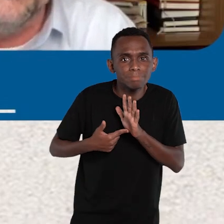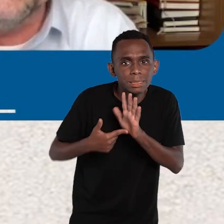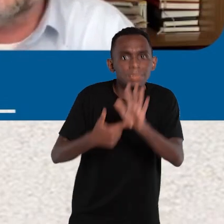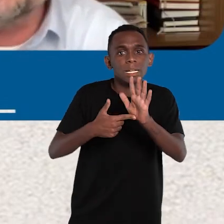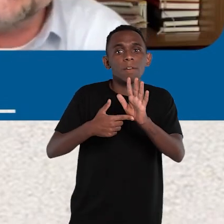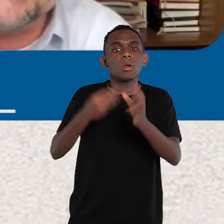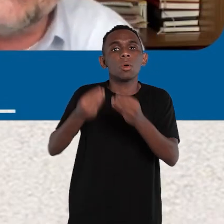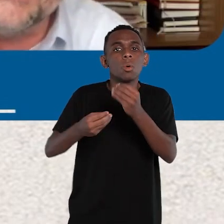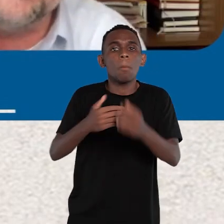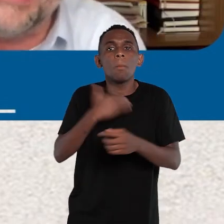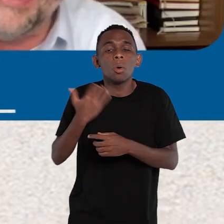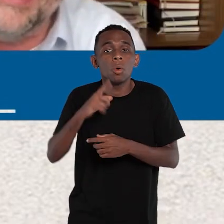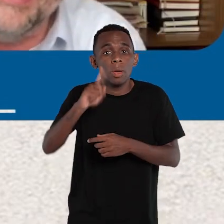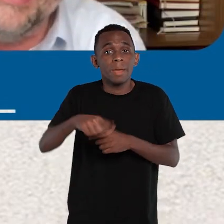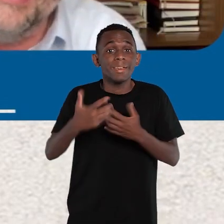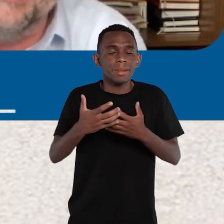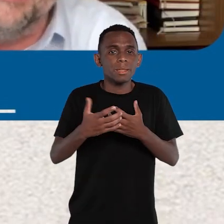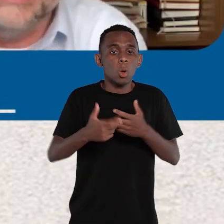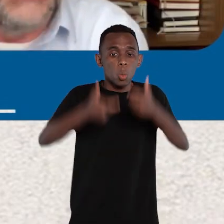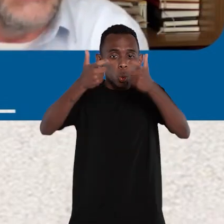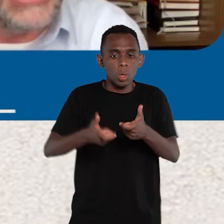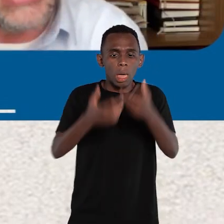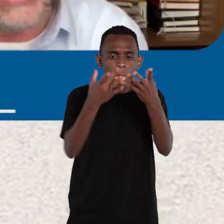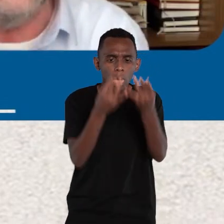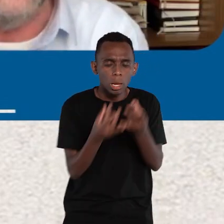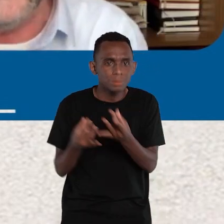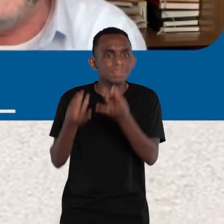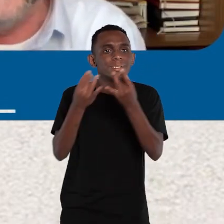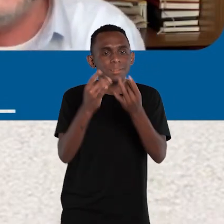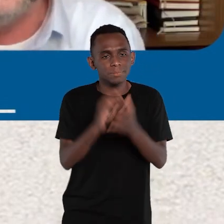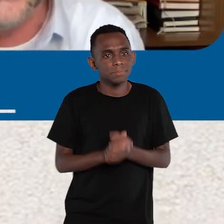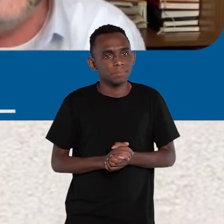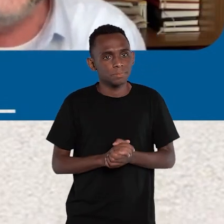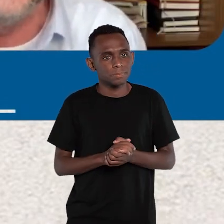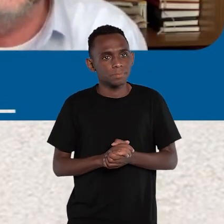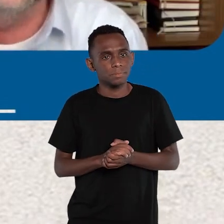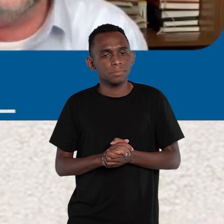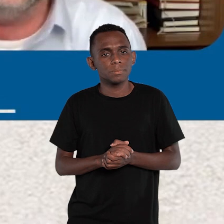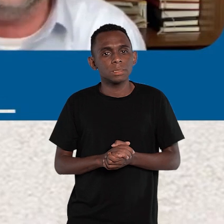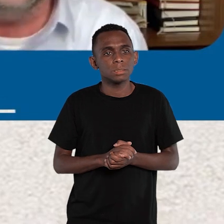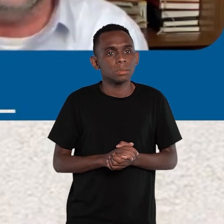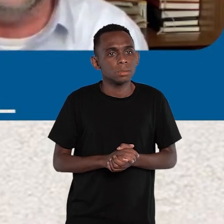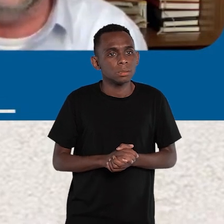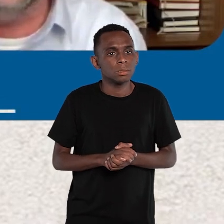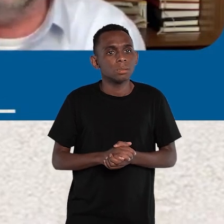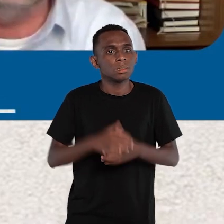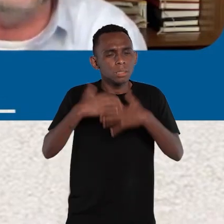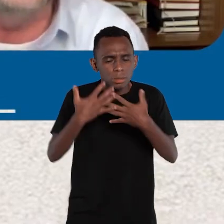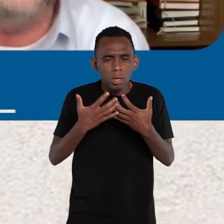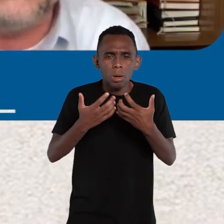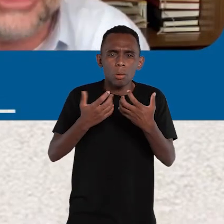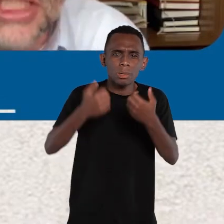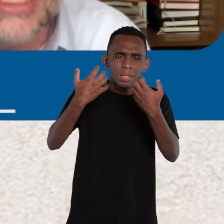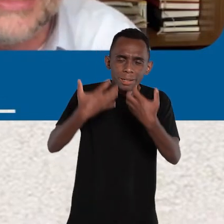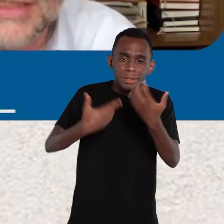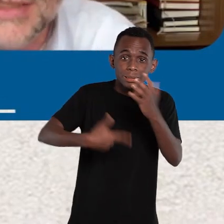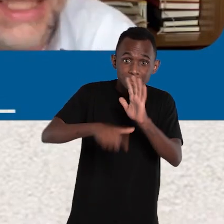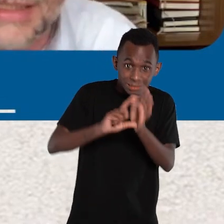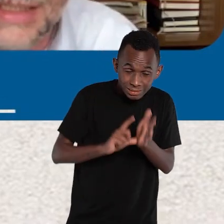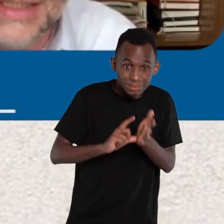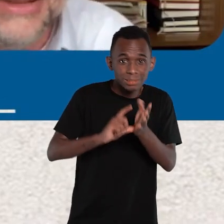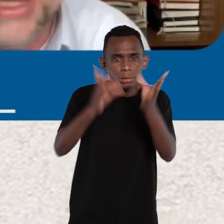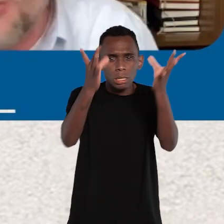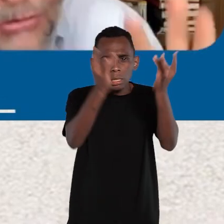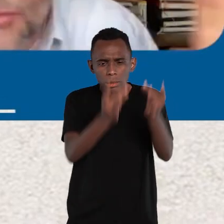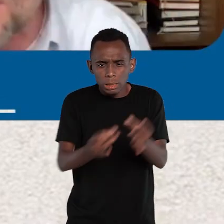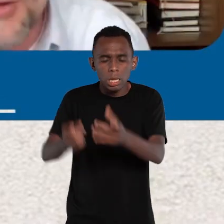bar. Queria que você descrevesse o bar. Então você chegava falando antes dos tiros daquela vitrine de coxinhas,